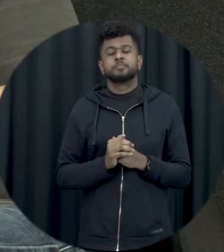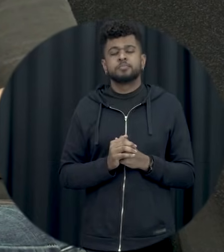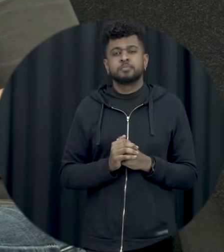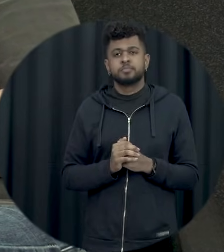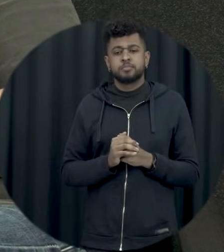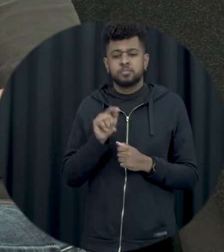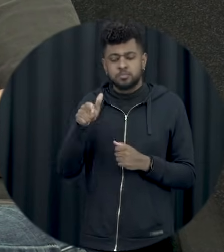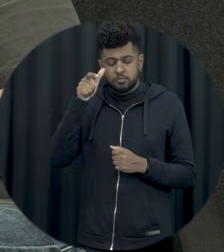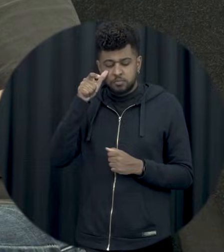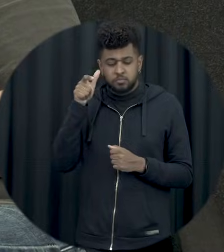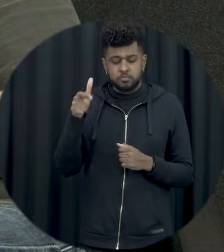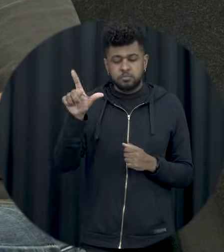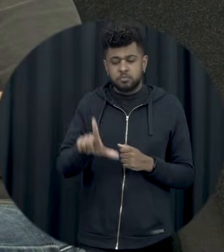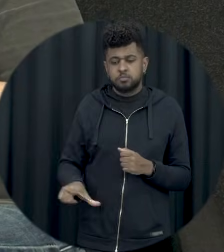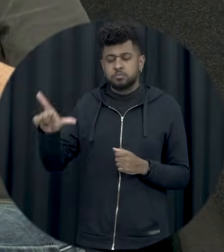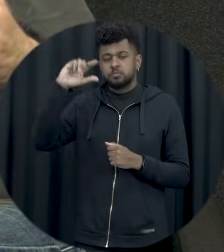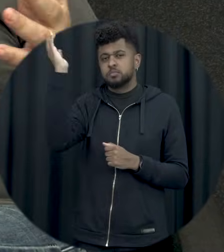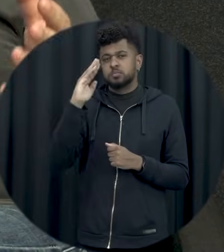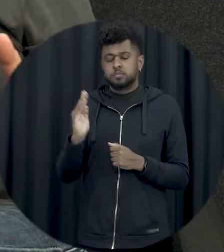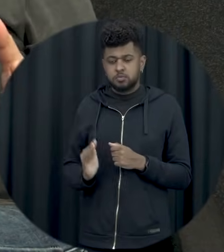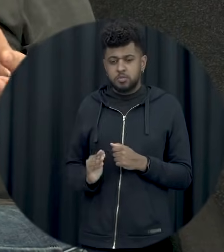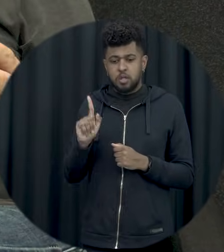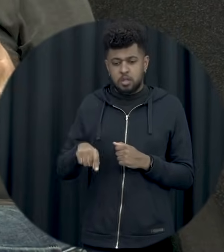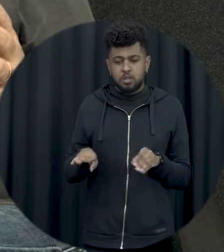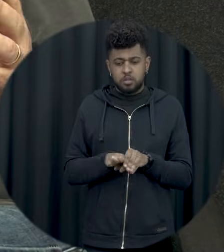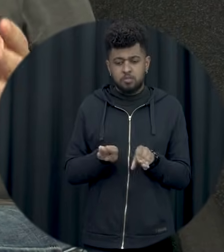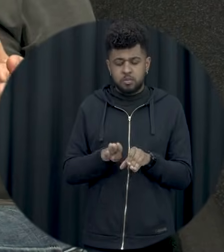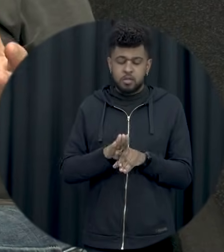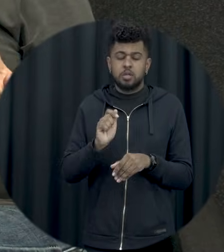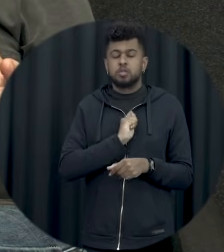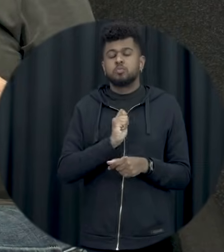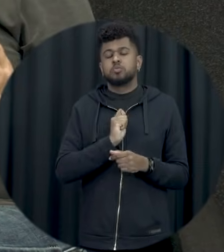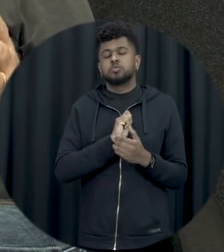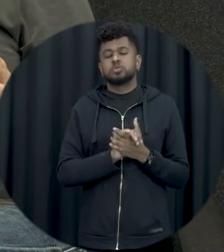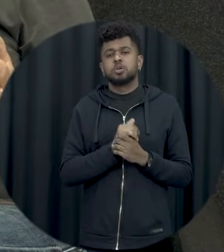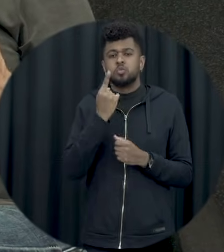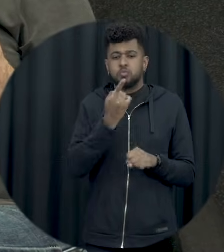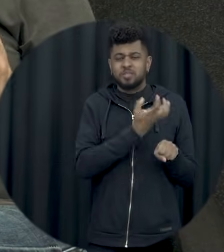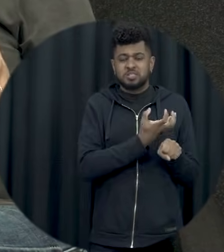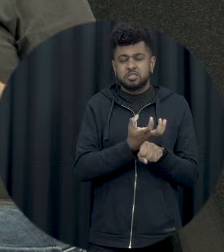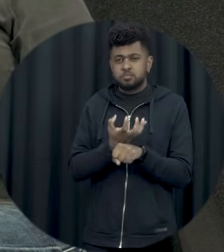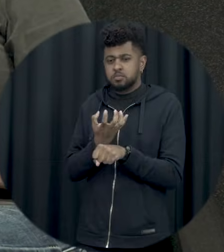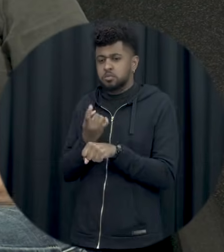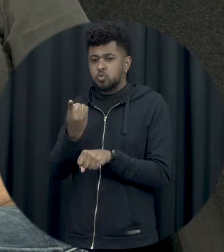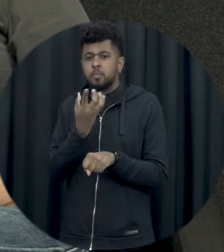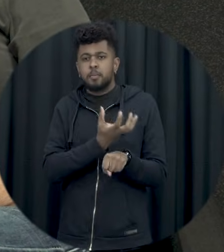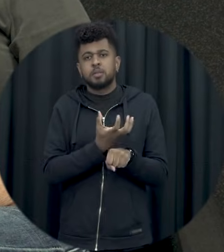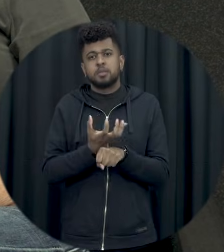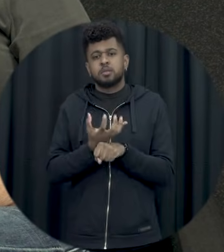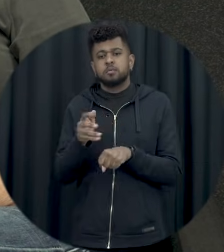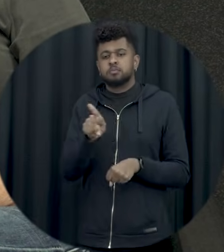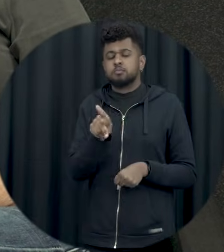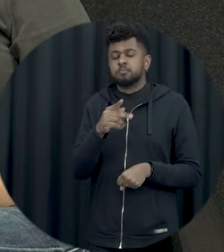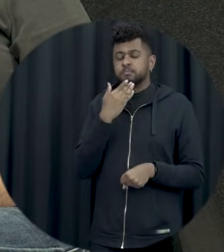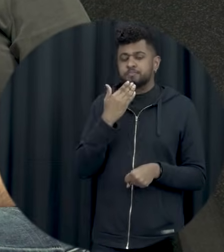esse interesse pela literatura brasileira veio também pela antropologia, né? Numa das disciplinas, das matérias, o professor pediu para a